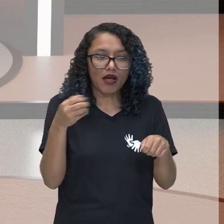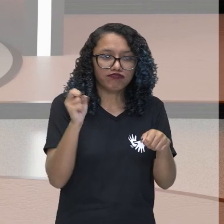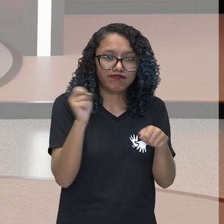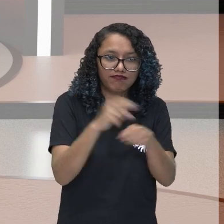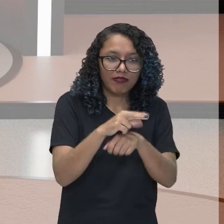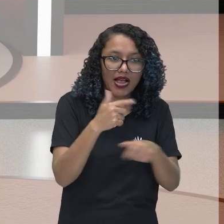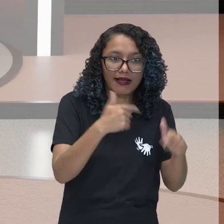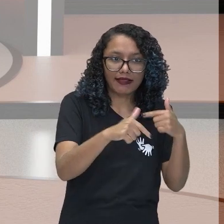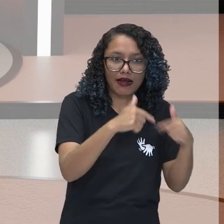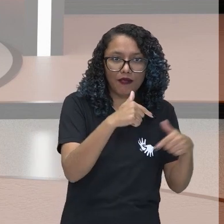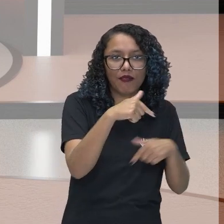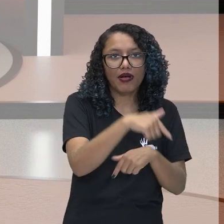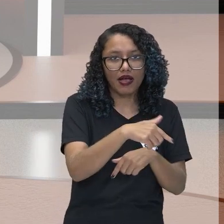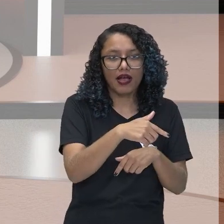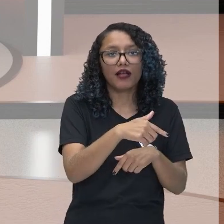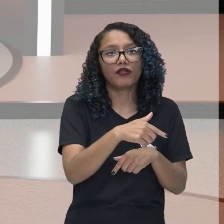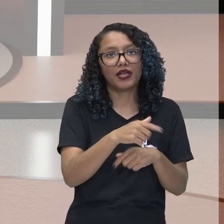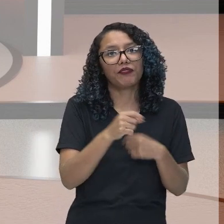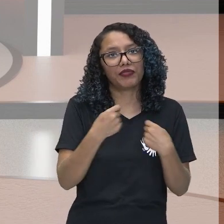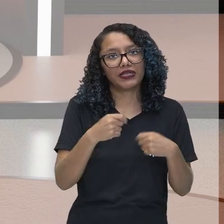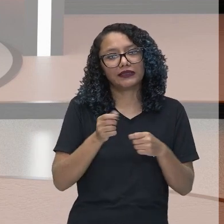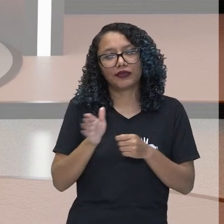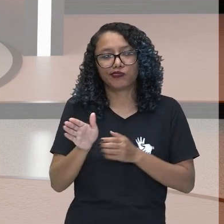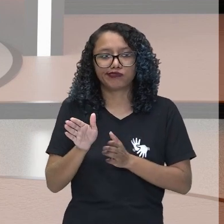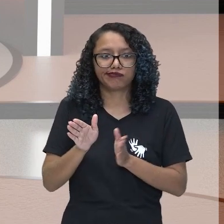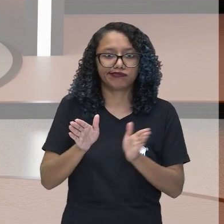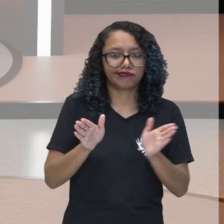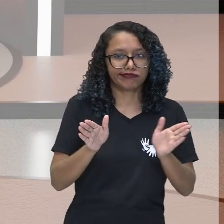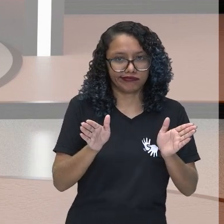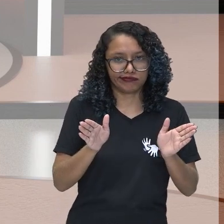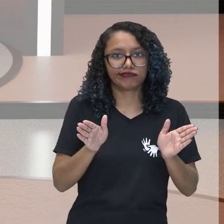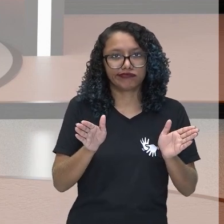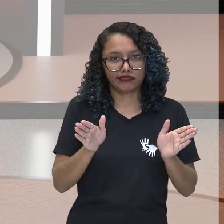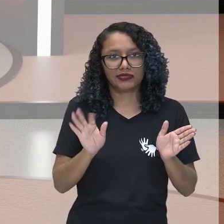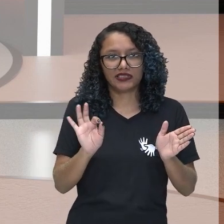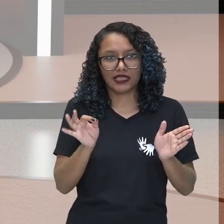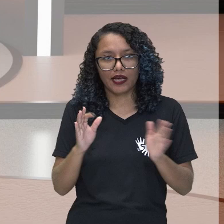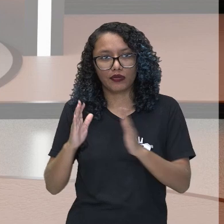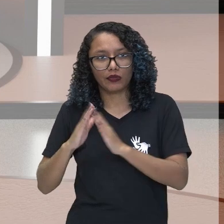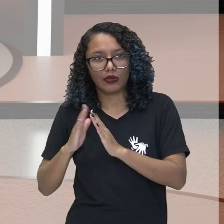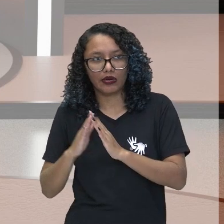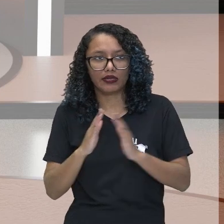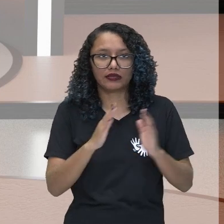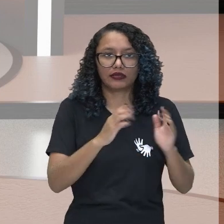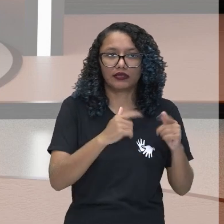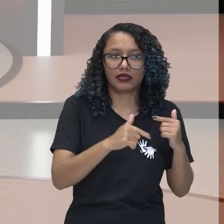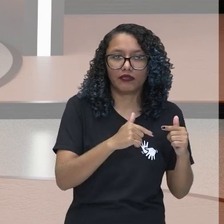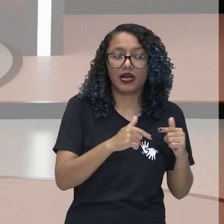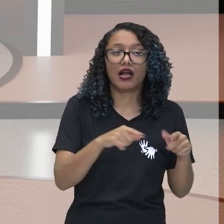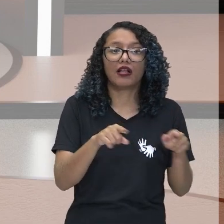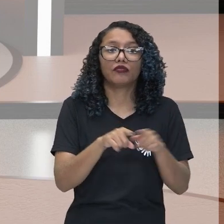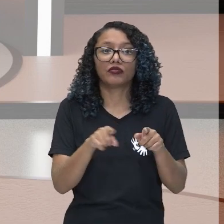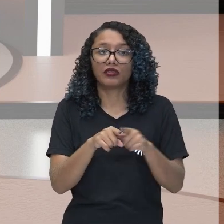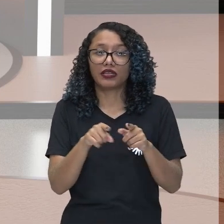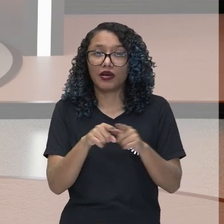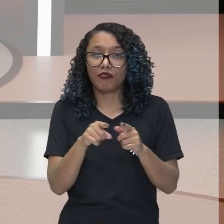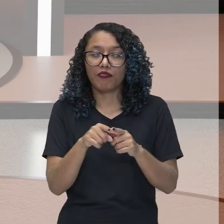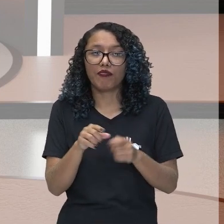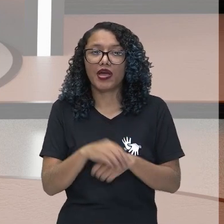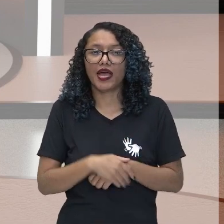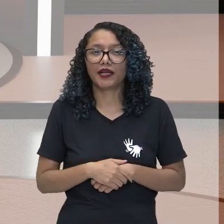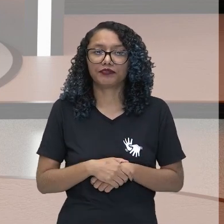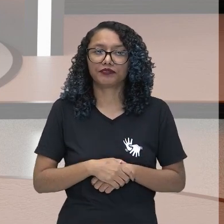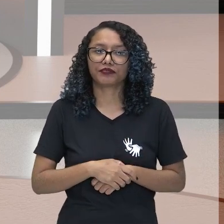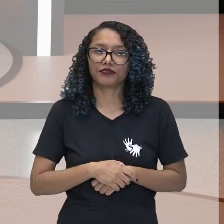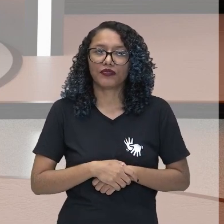que se dividir ali um pouco entre a casa e entre o trabalho. O aumento das despesas também, gente, ali